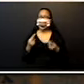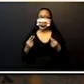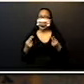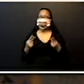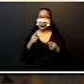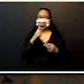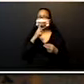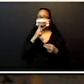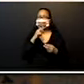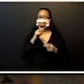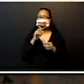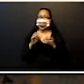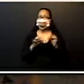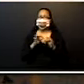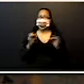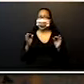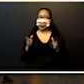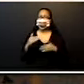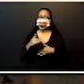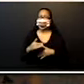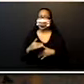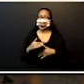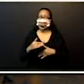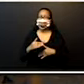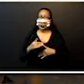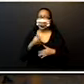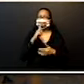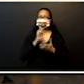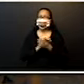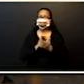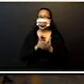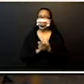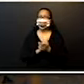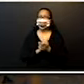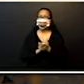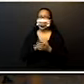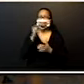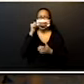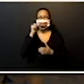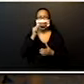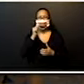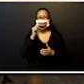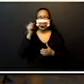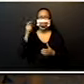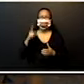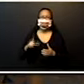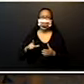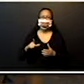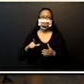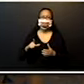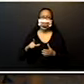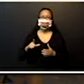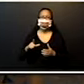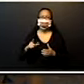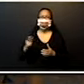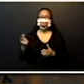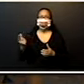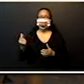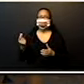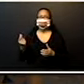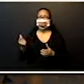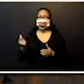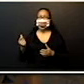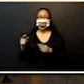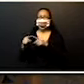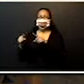ganhou R$350 em cédulas de 100 e de 10. Vamos decompor esse valor. Na